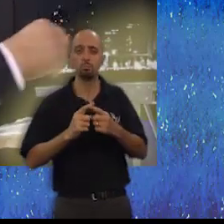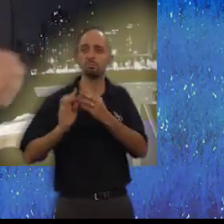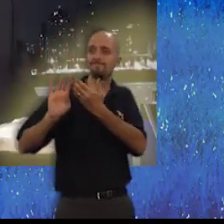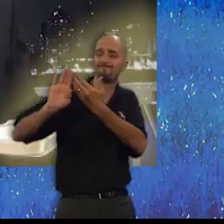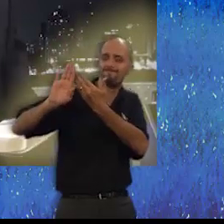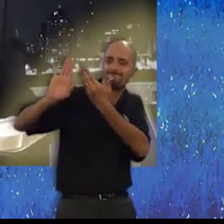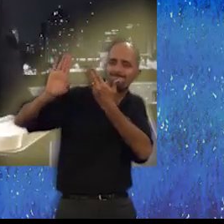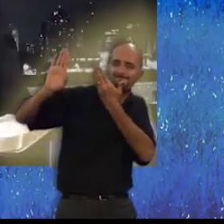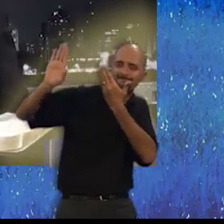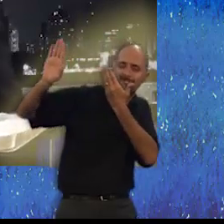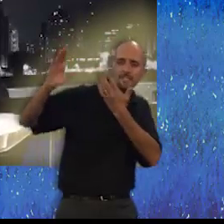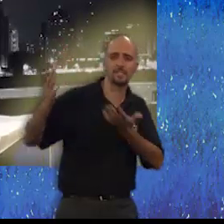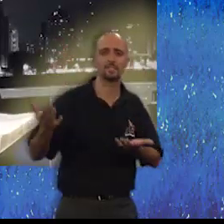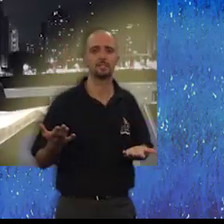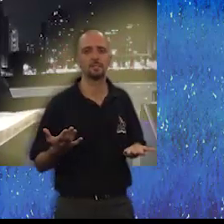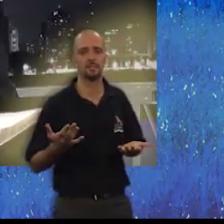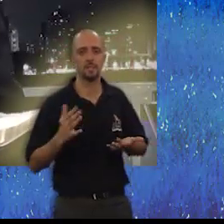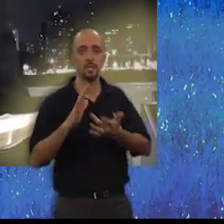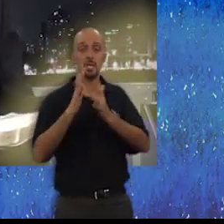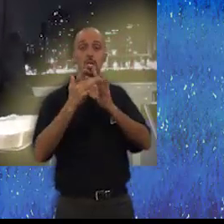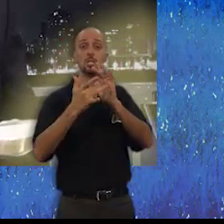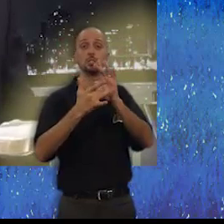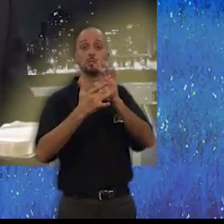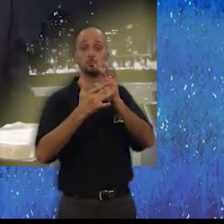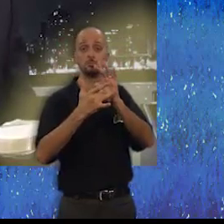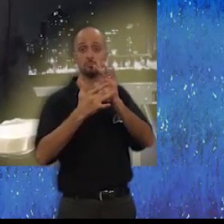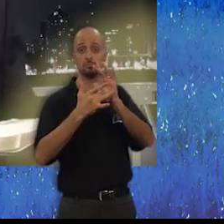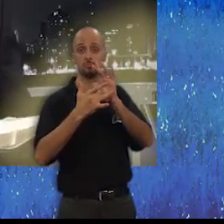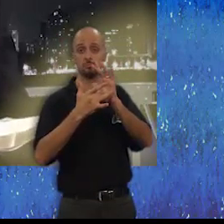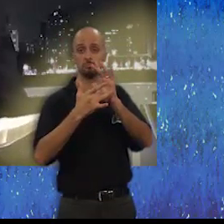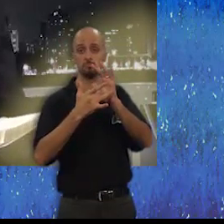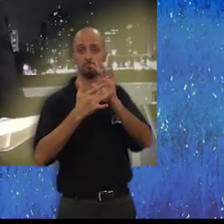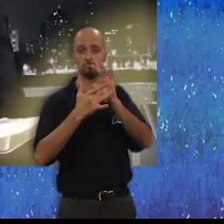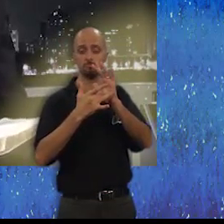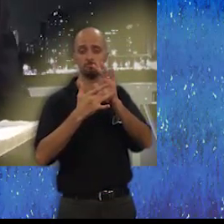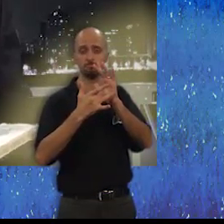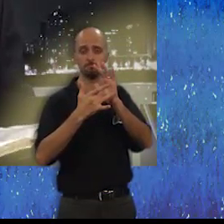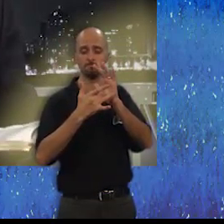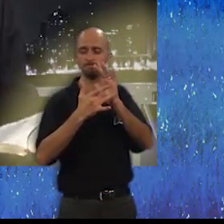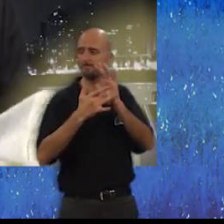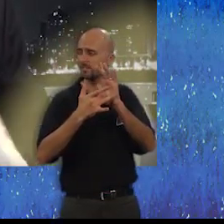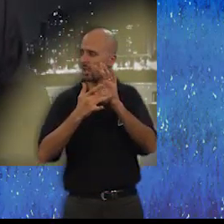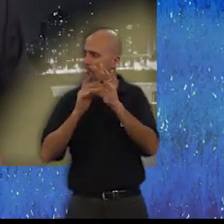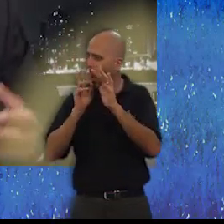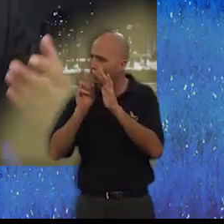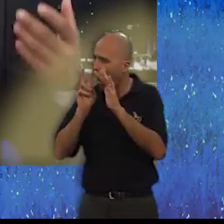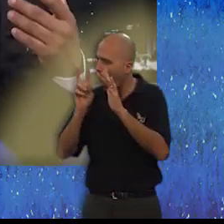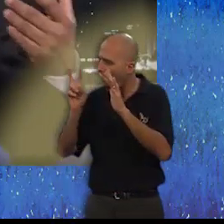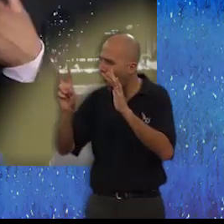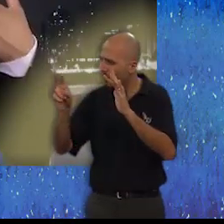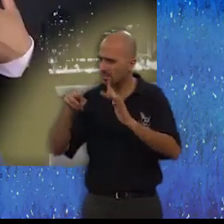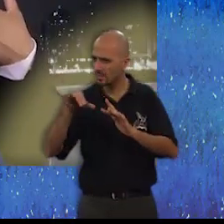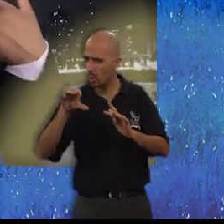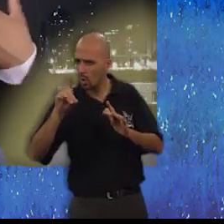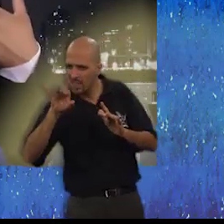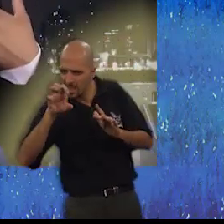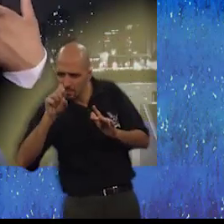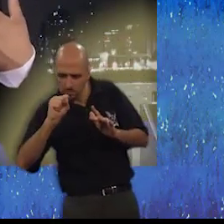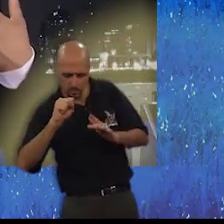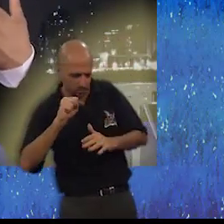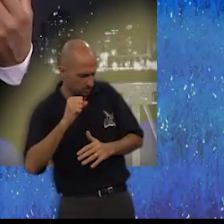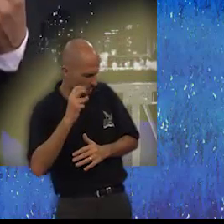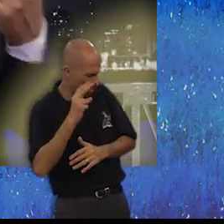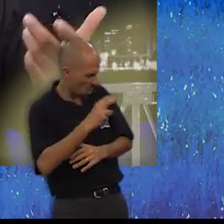distantes de Deus. Então Jesus diz assim, aliás, Nicodemos diz a Jesus, Senhor, como pode um homem como